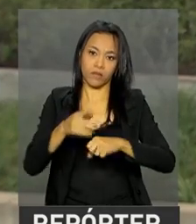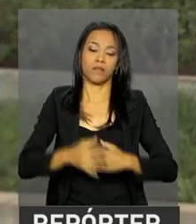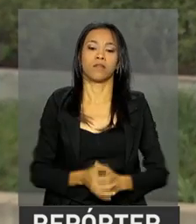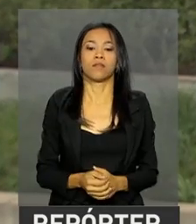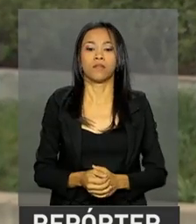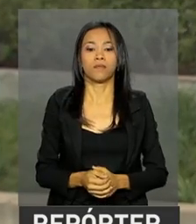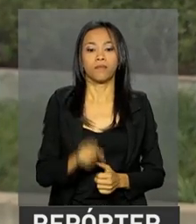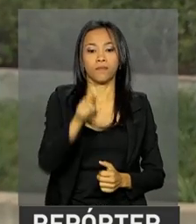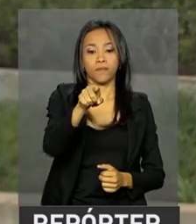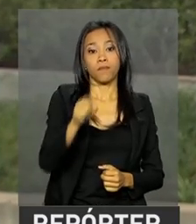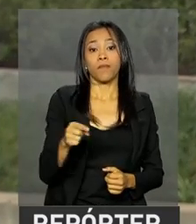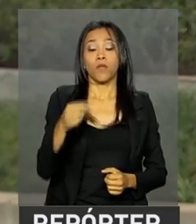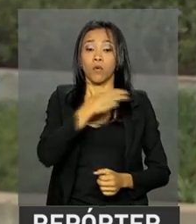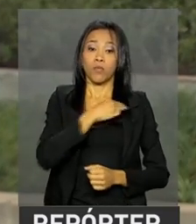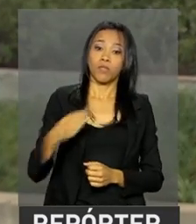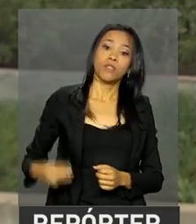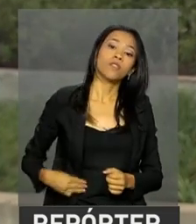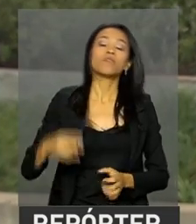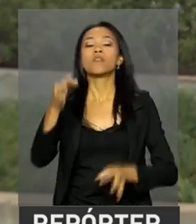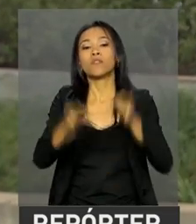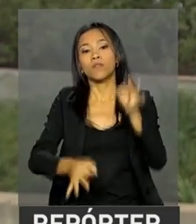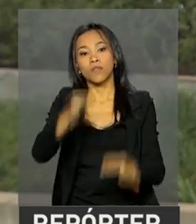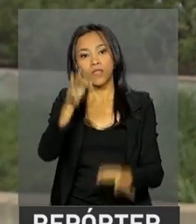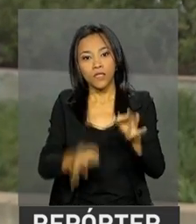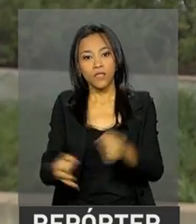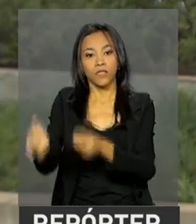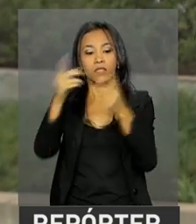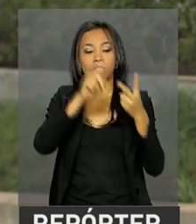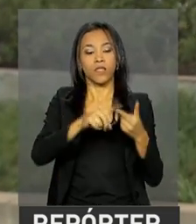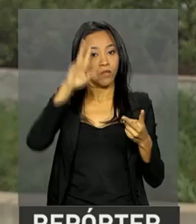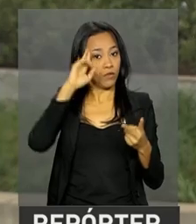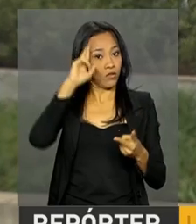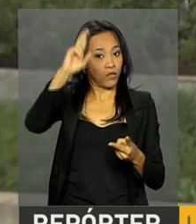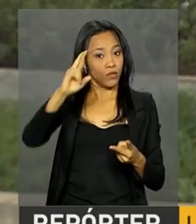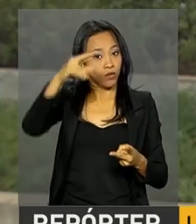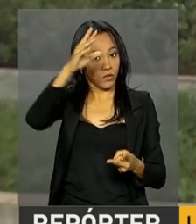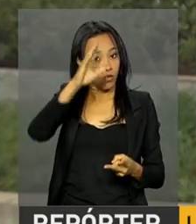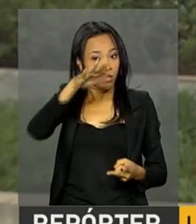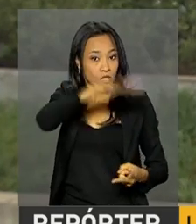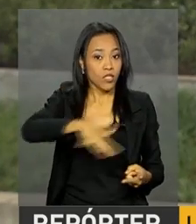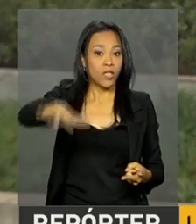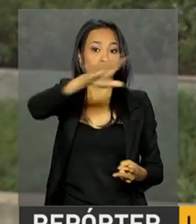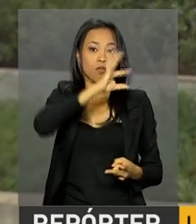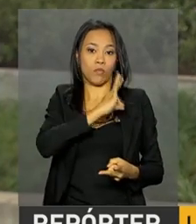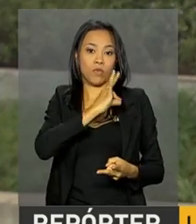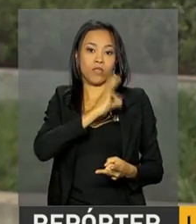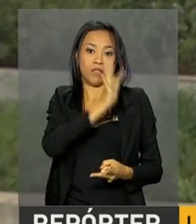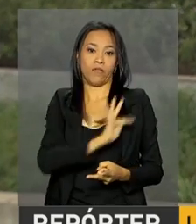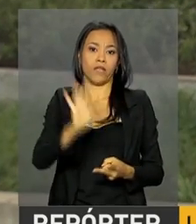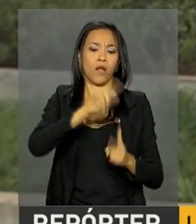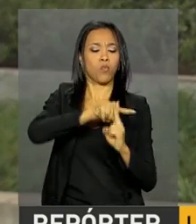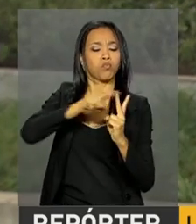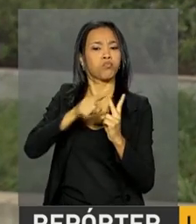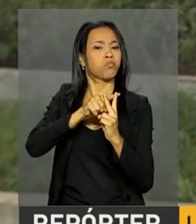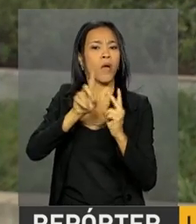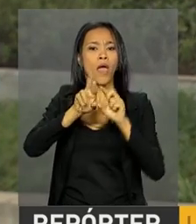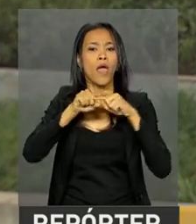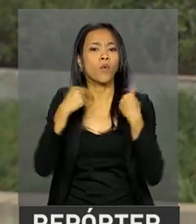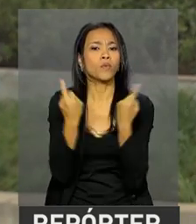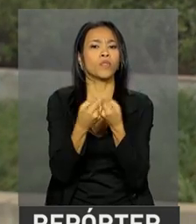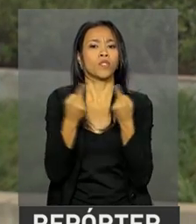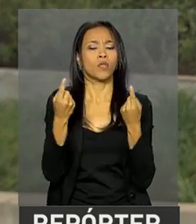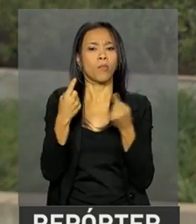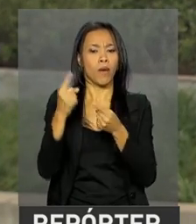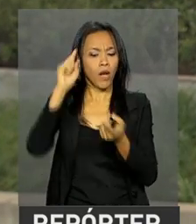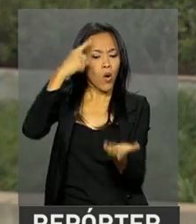O ministro da Justiça, Torquato Jardim, e o diretor-geral da Polícia Federal, Leandro Daiello, se reuniram para reafirmar o compromisso